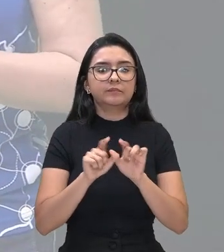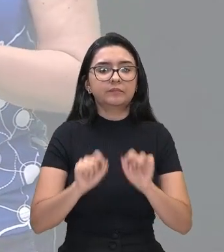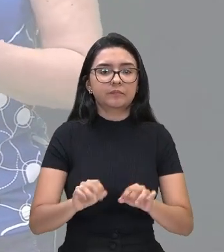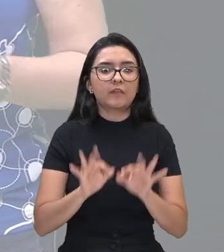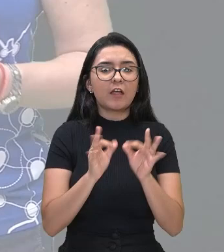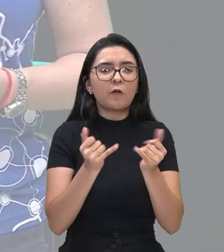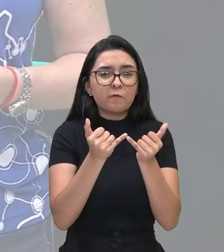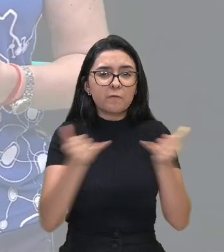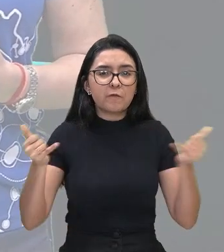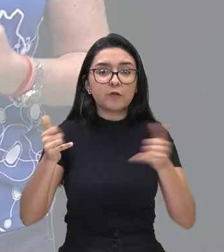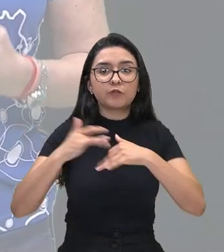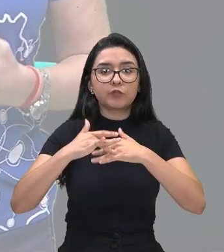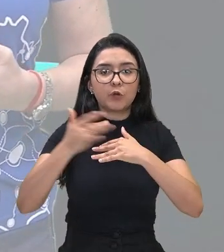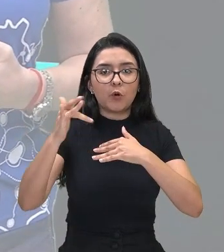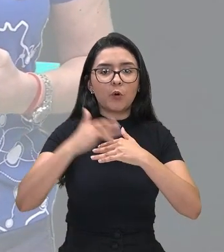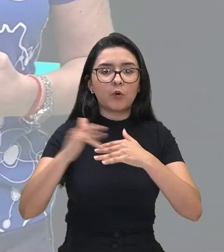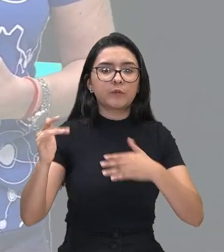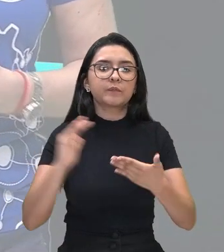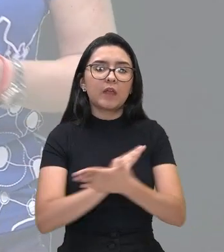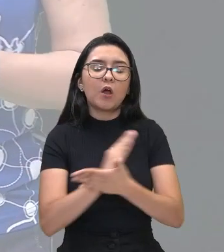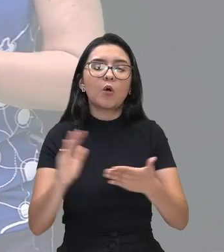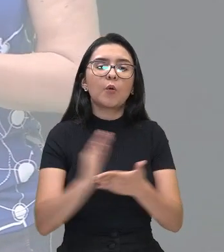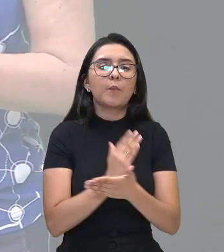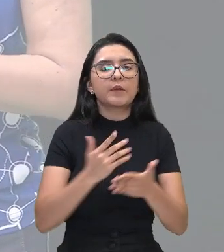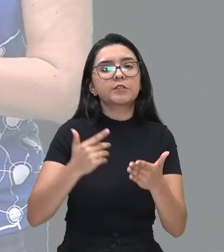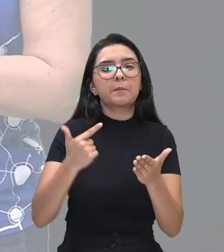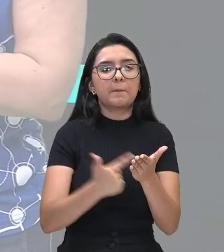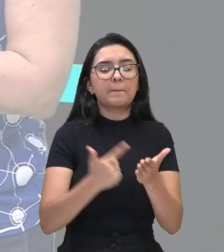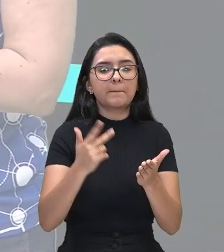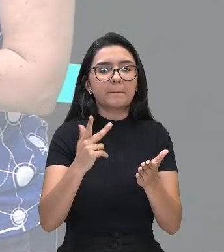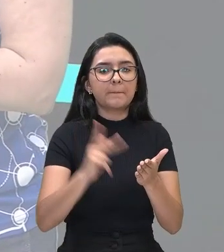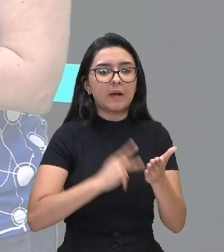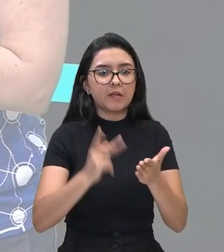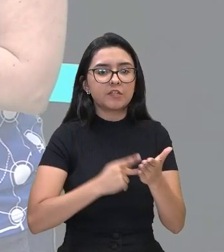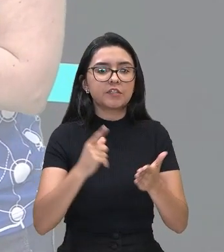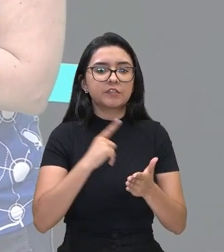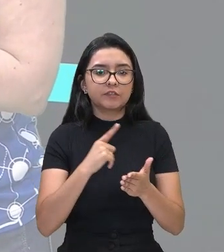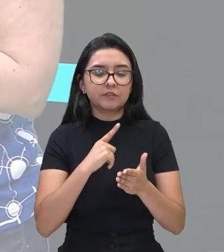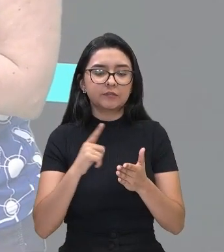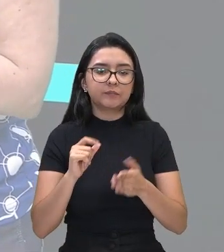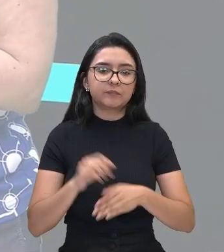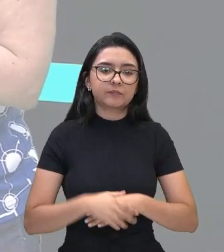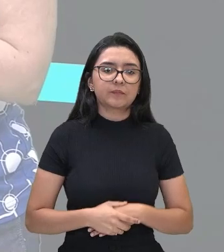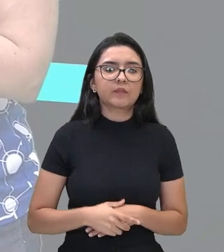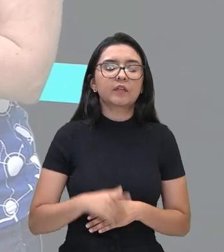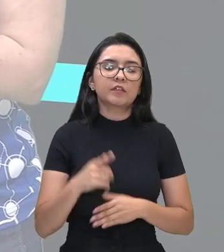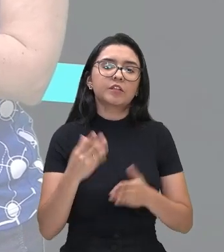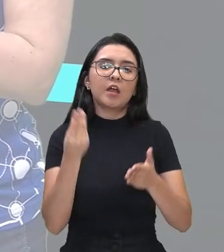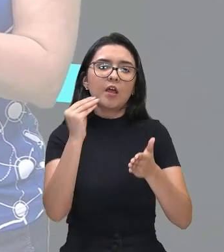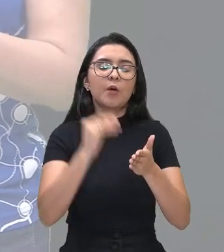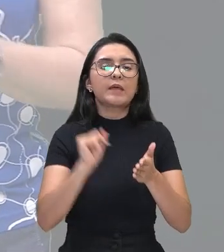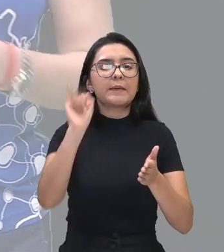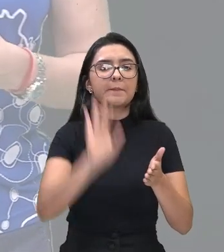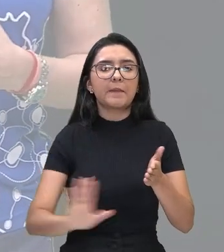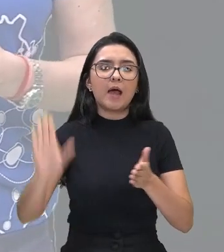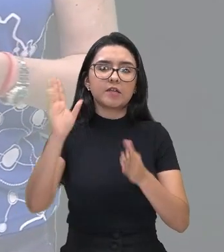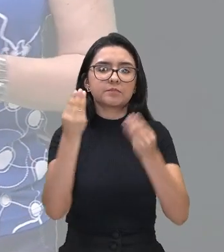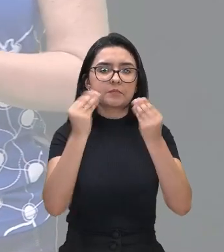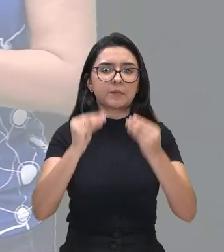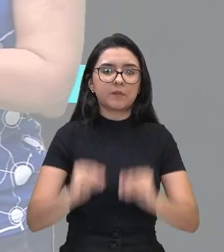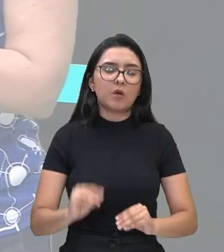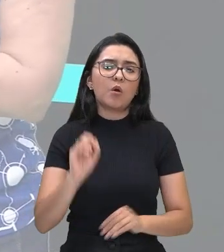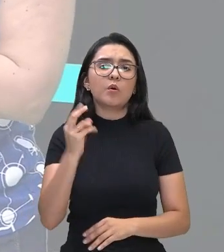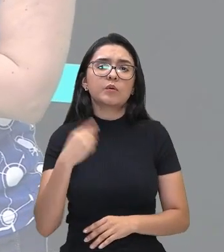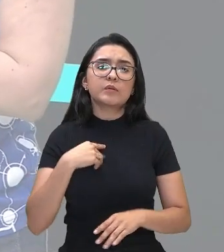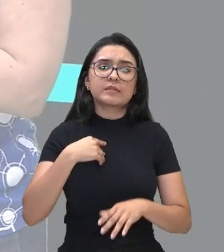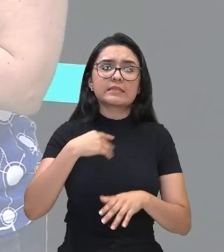páginas elas tinham as iniciais de letra ou eram ilustradas com figuras, né, ou de